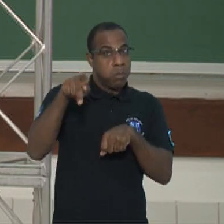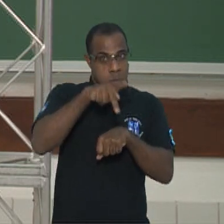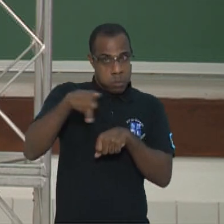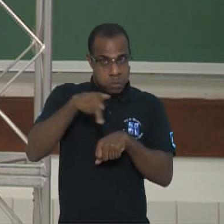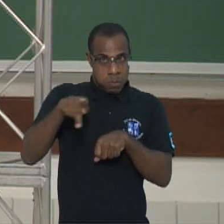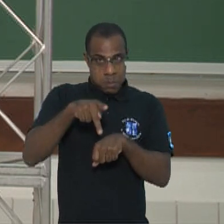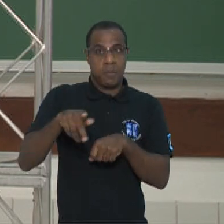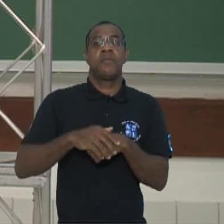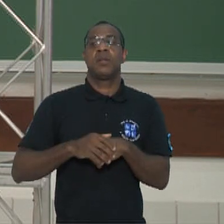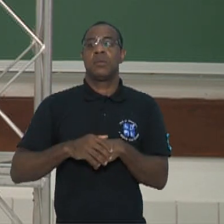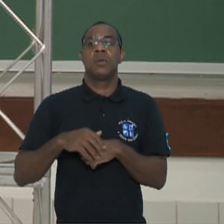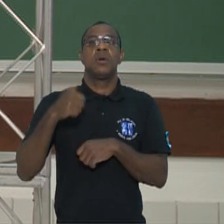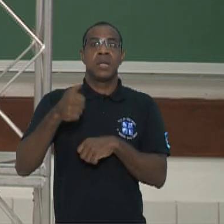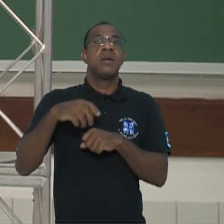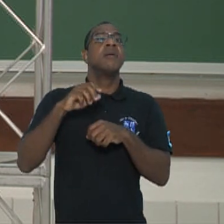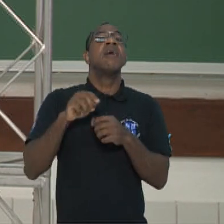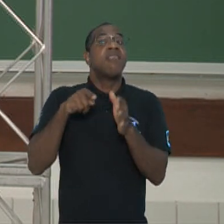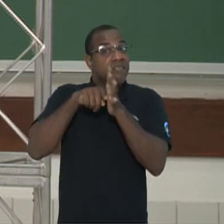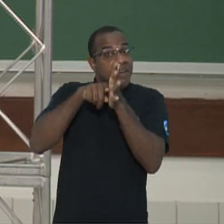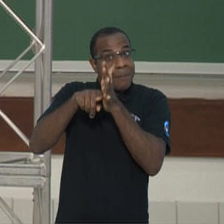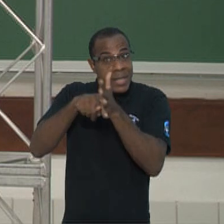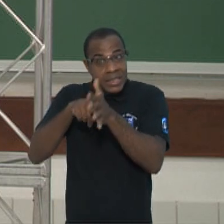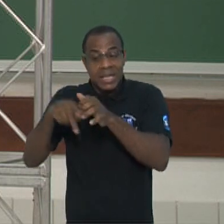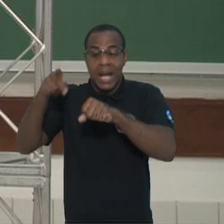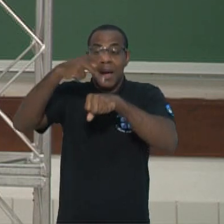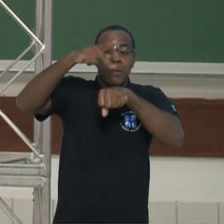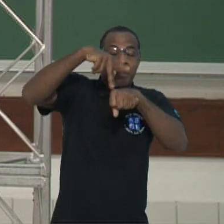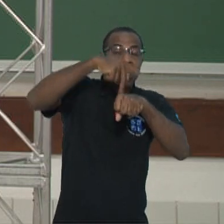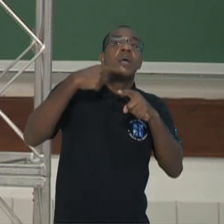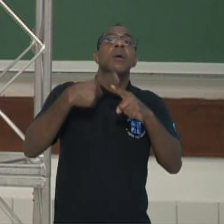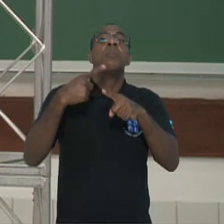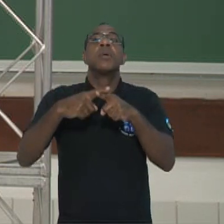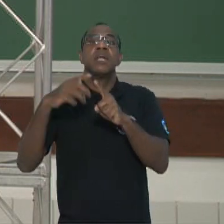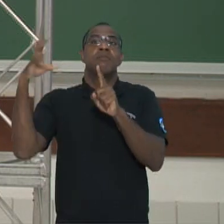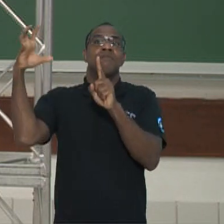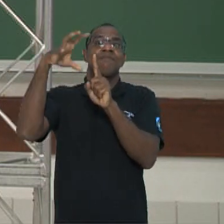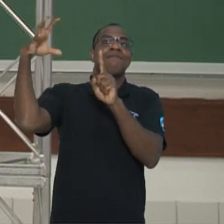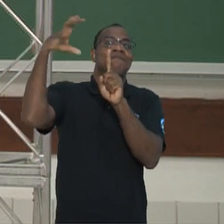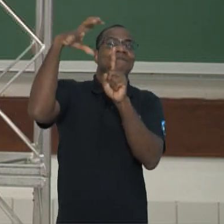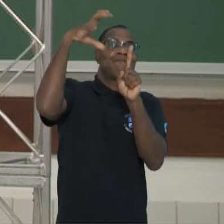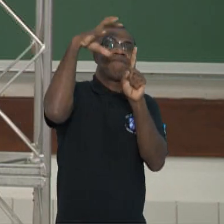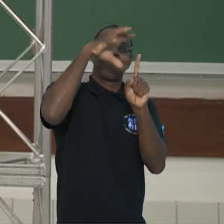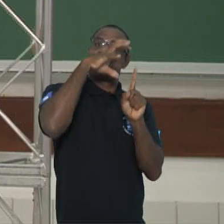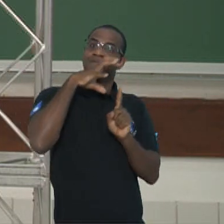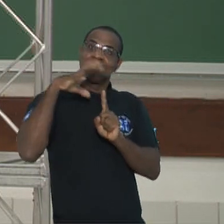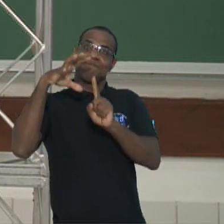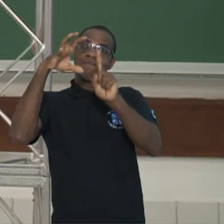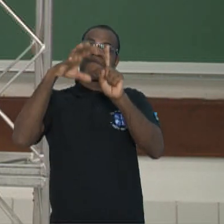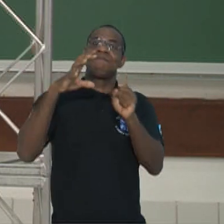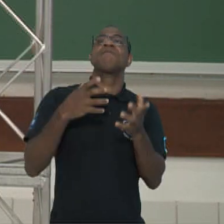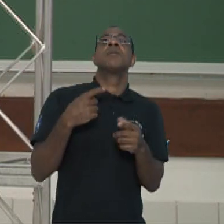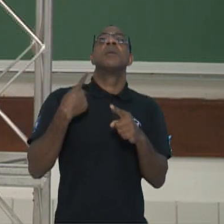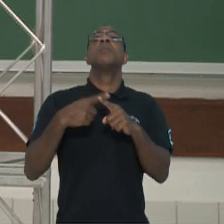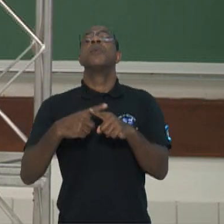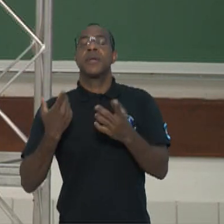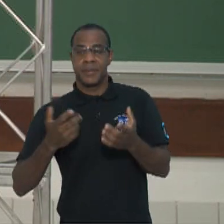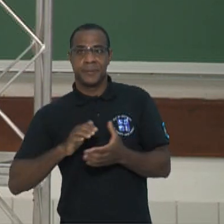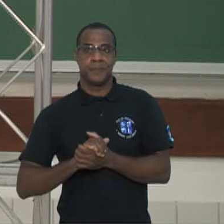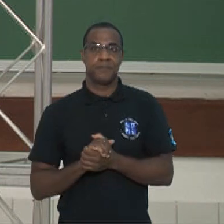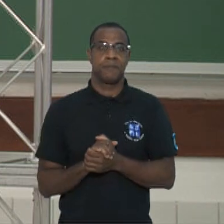vai pesquisar no que esses países foram influenciados pela dominação europeia, pela hegemonia, pela cultura